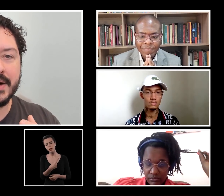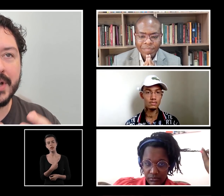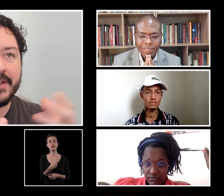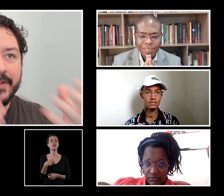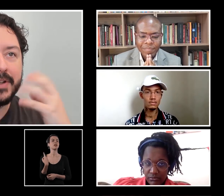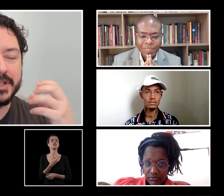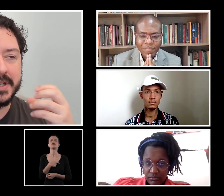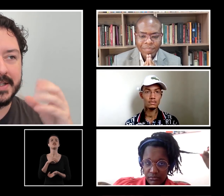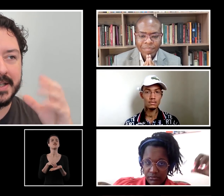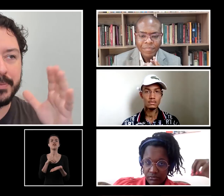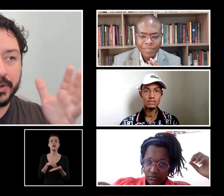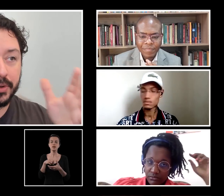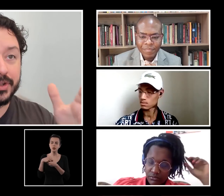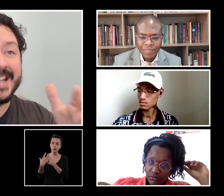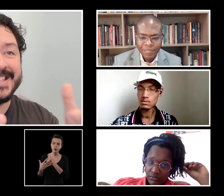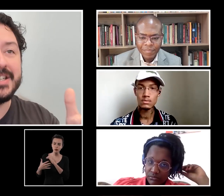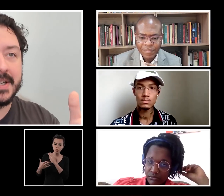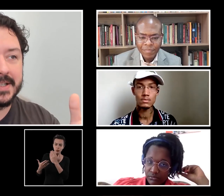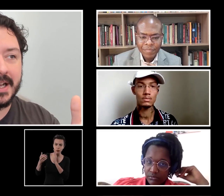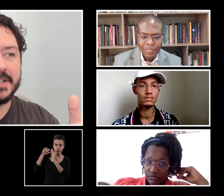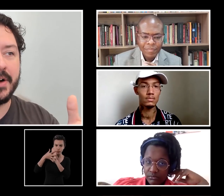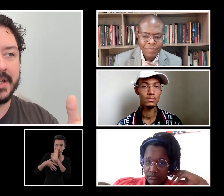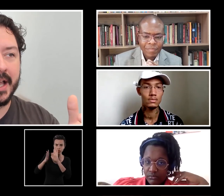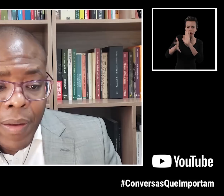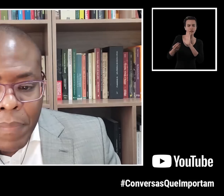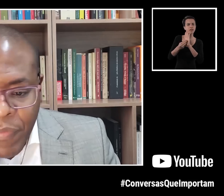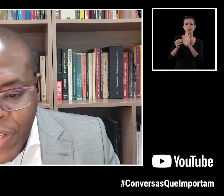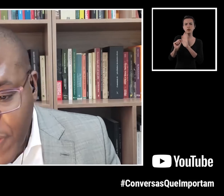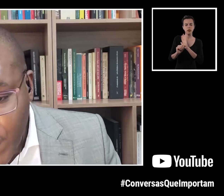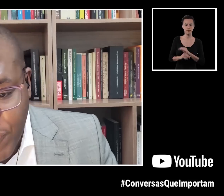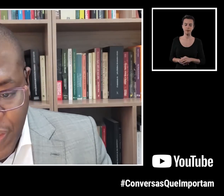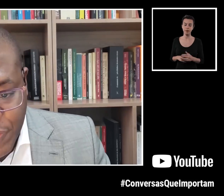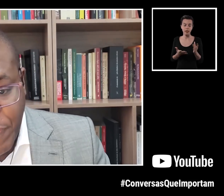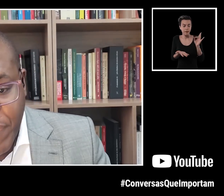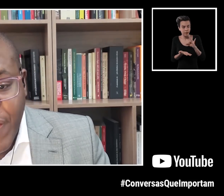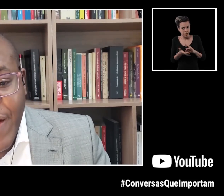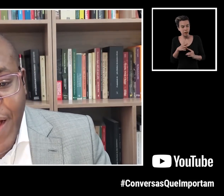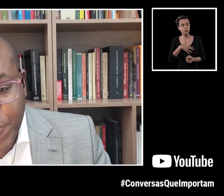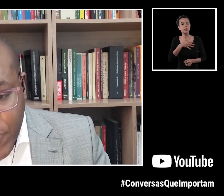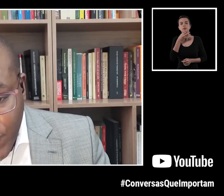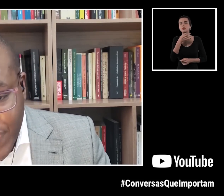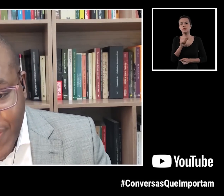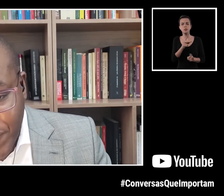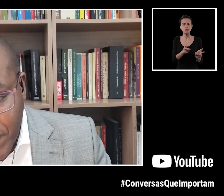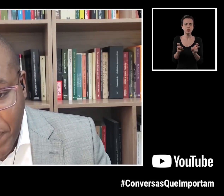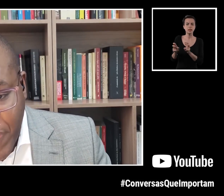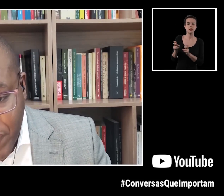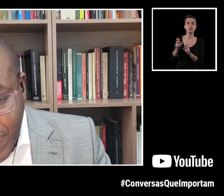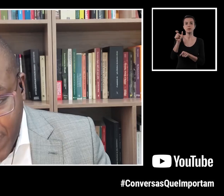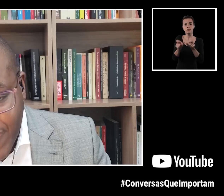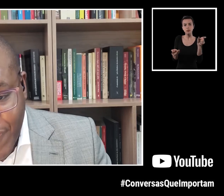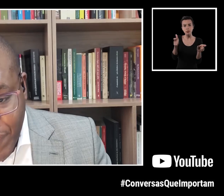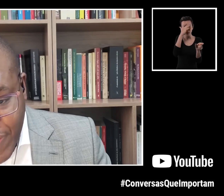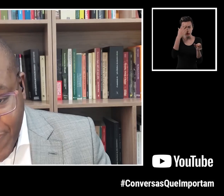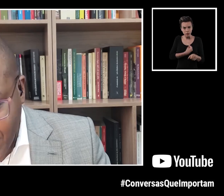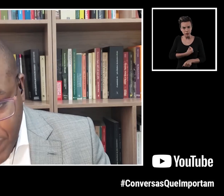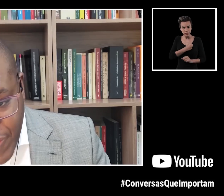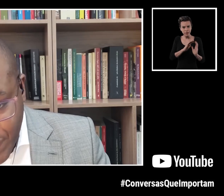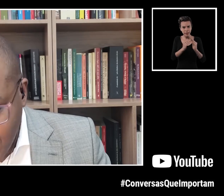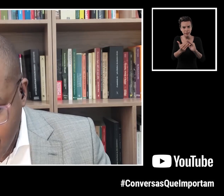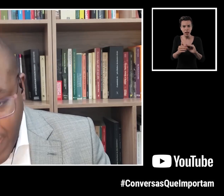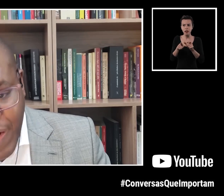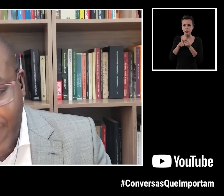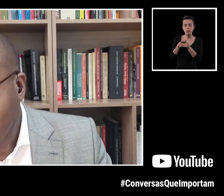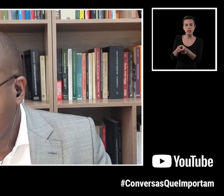essa, o que que falta a gente trazer para o conteúdo que já existe na sala de aula até? Na verdade, o que eu vejo? As pessoas que vivem na periferia, que